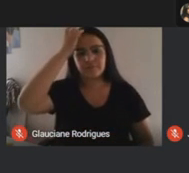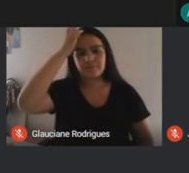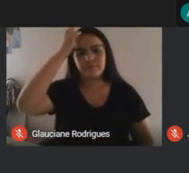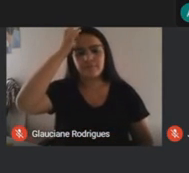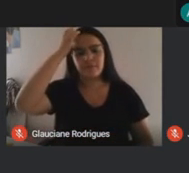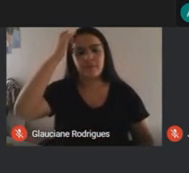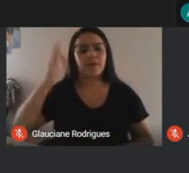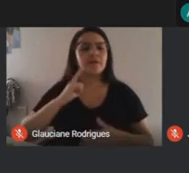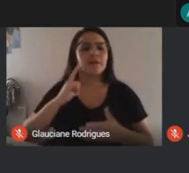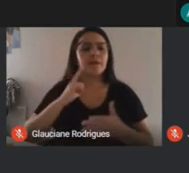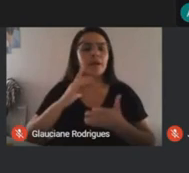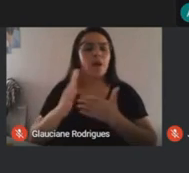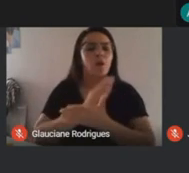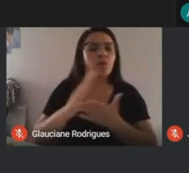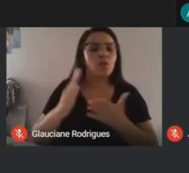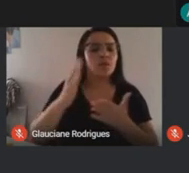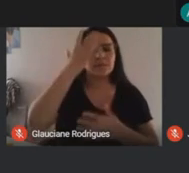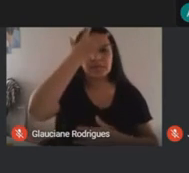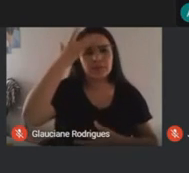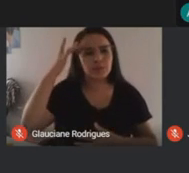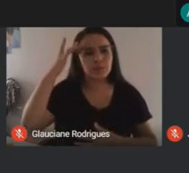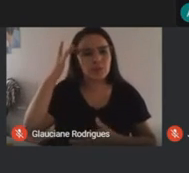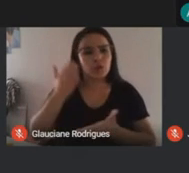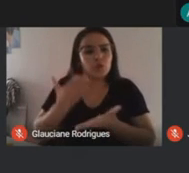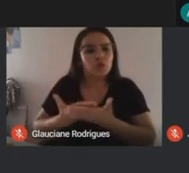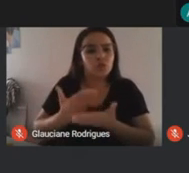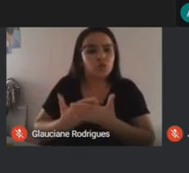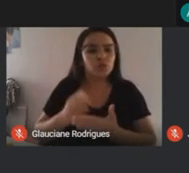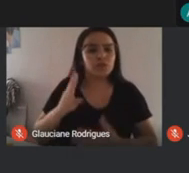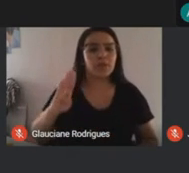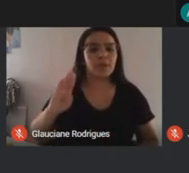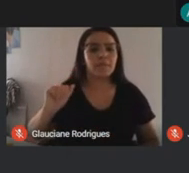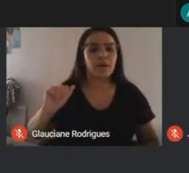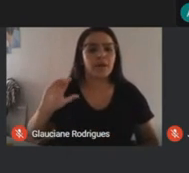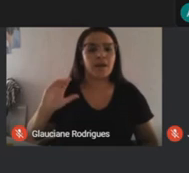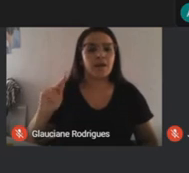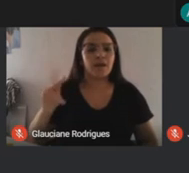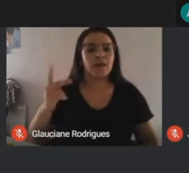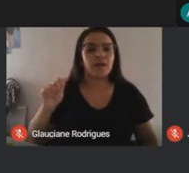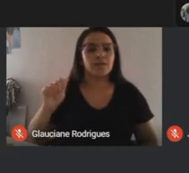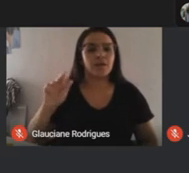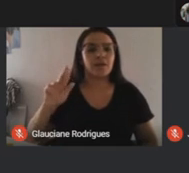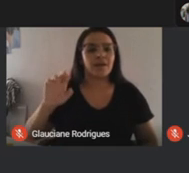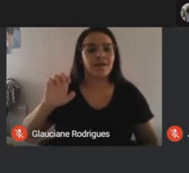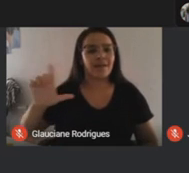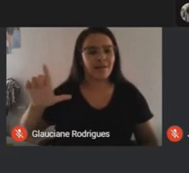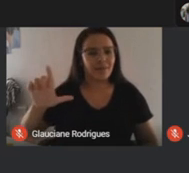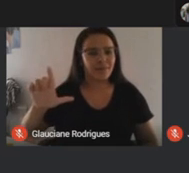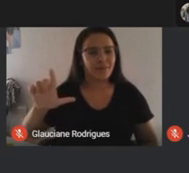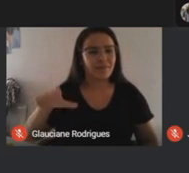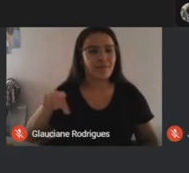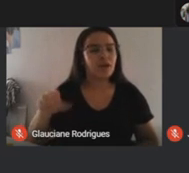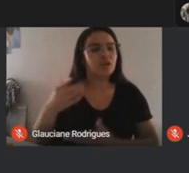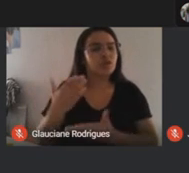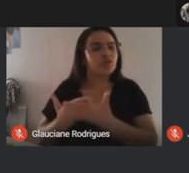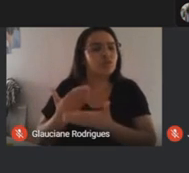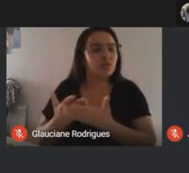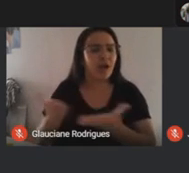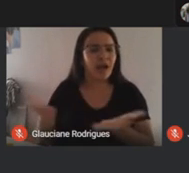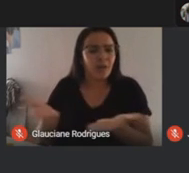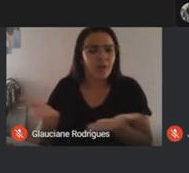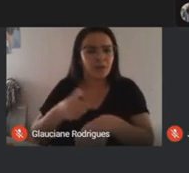algumas pessoas do bacharel que tem aula de 2 horas. Aí não tem problema, porque não vai ter frequência, tá, gente? Mas